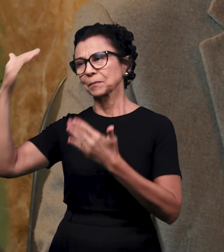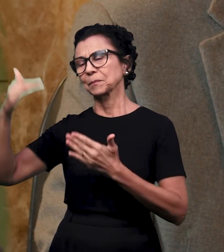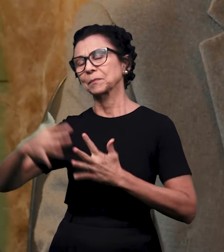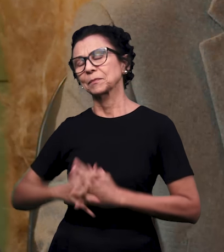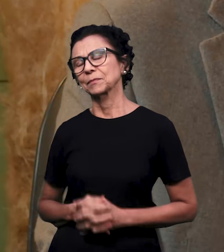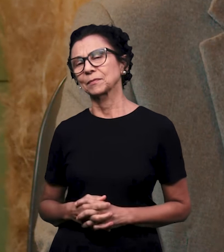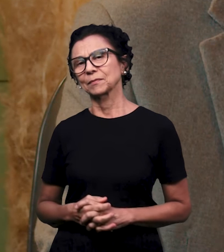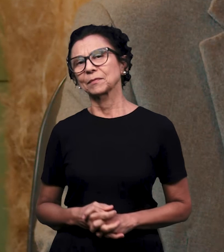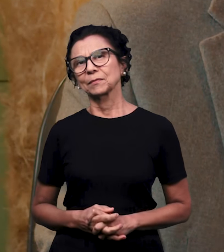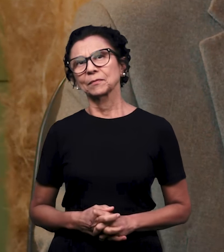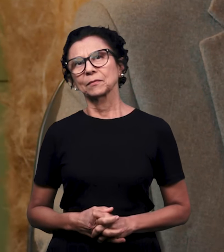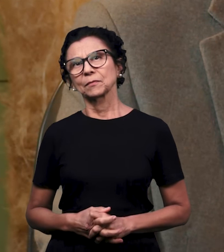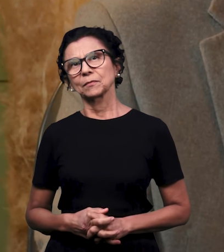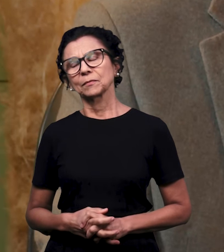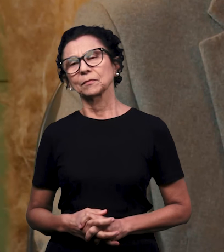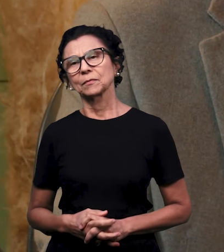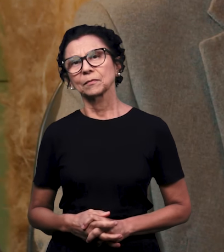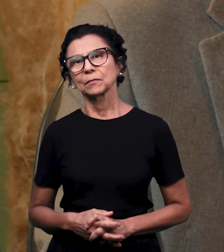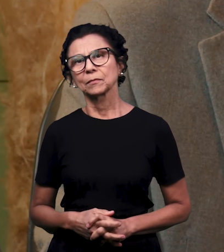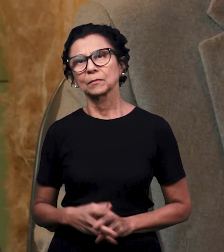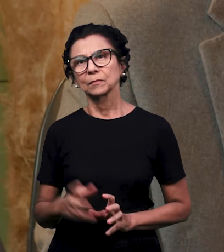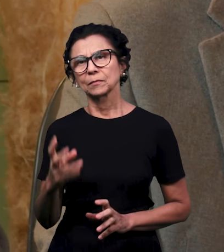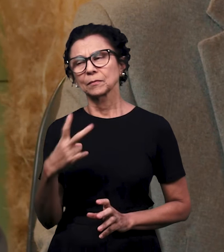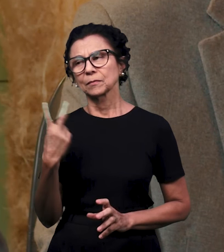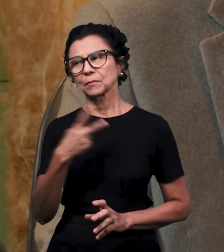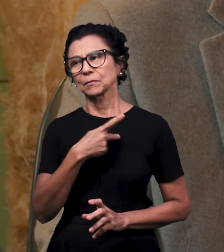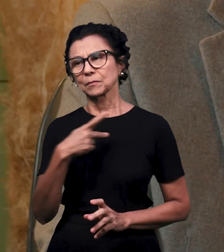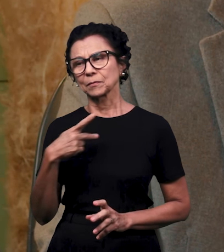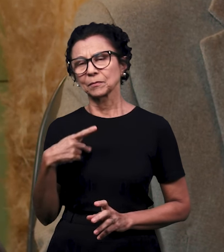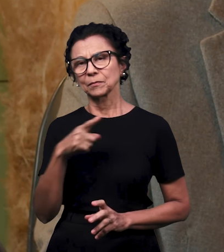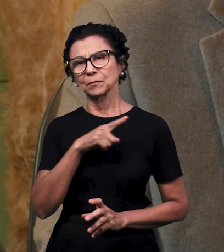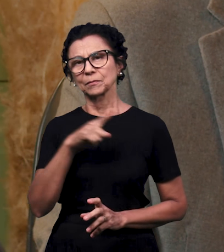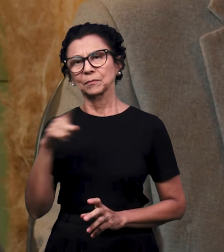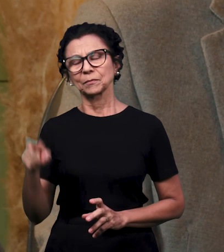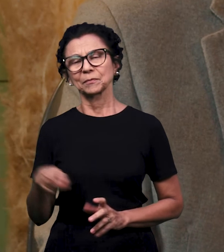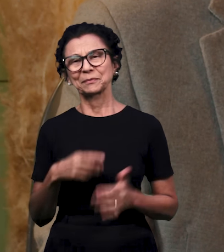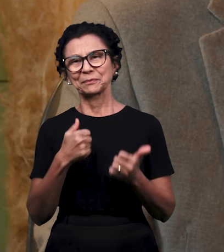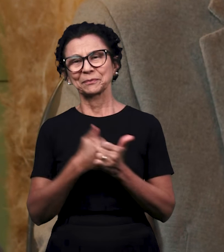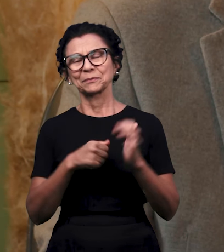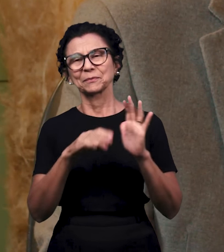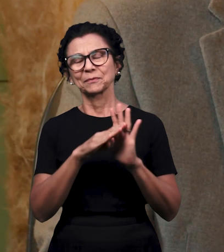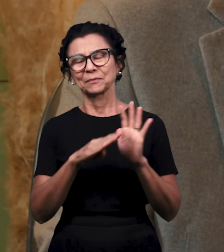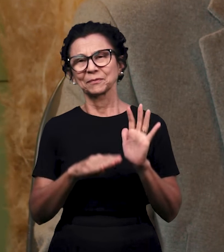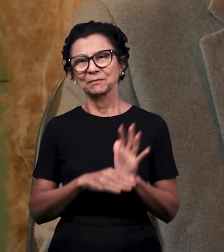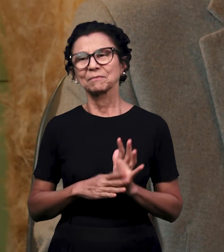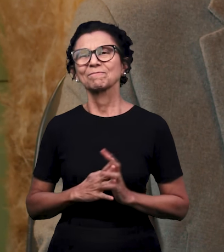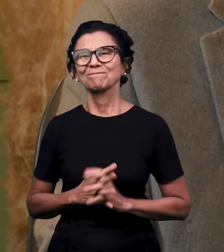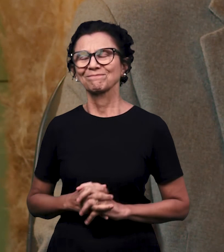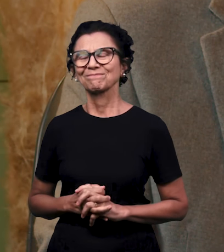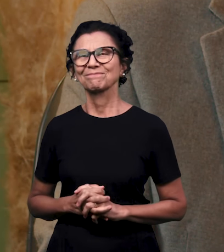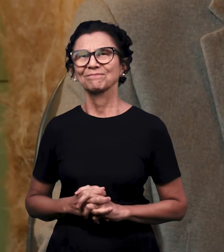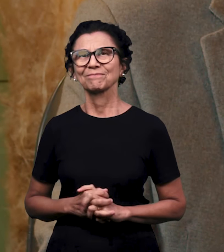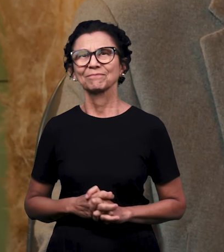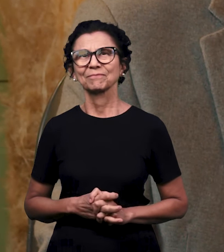A paz do Senhor aos pastores da mesa, aos irmãos que estão nos assistindo, a todos que estão nos assistindo. Amém.